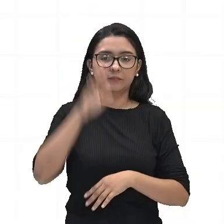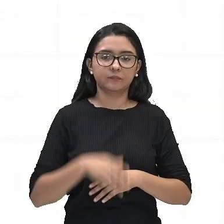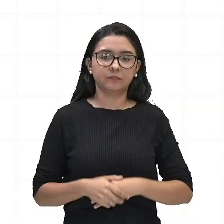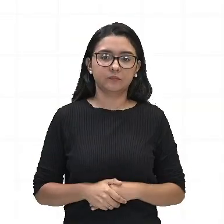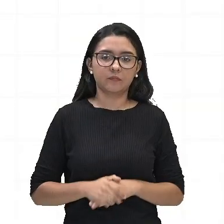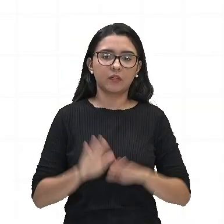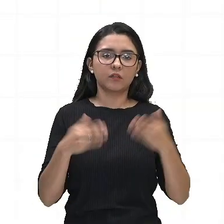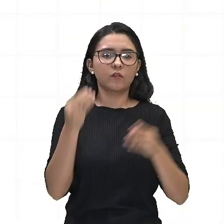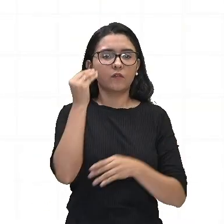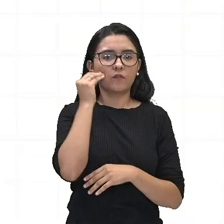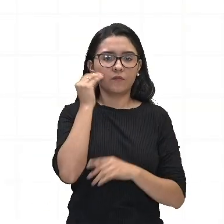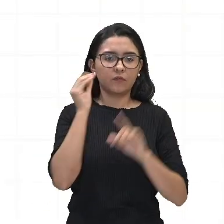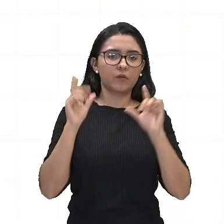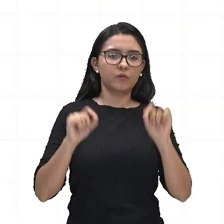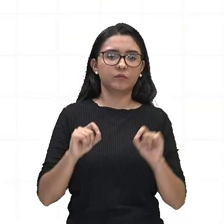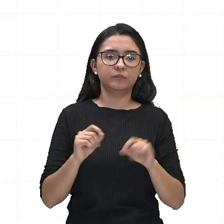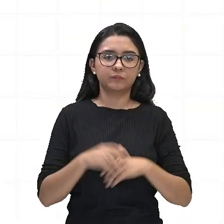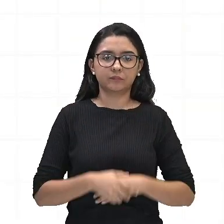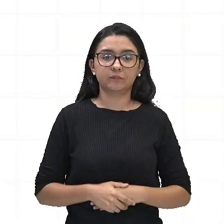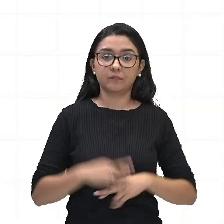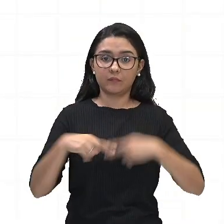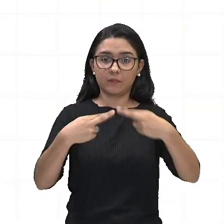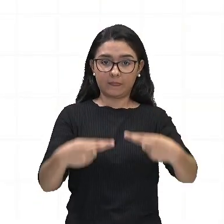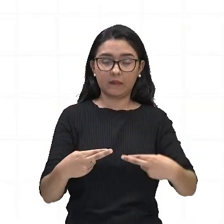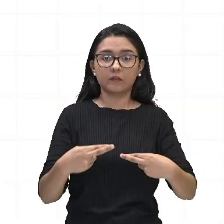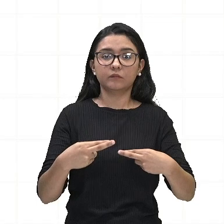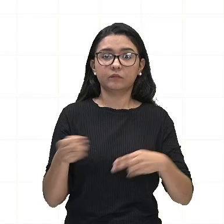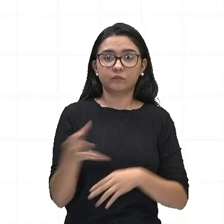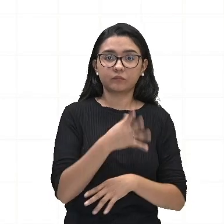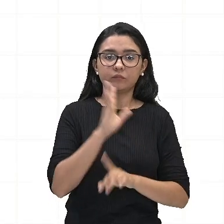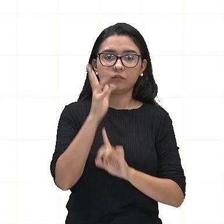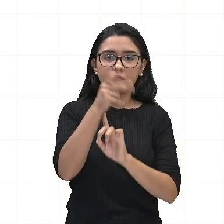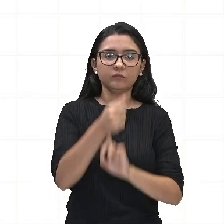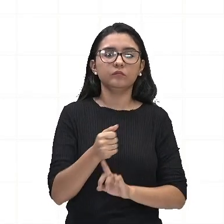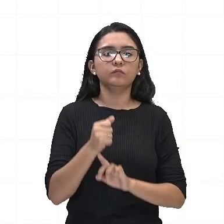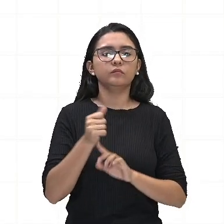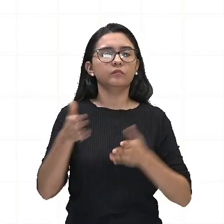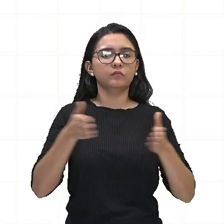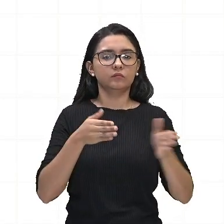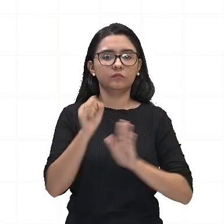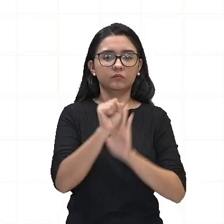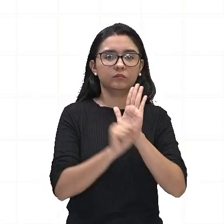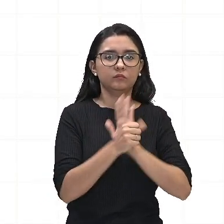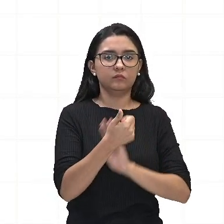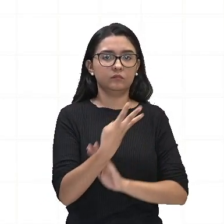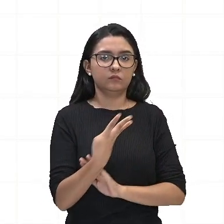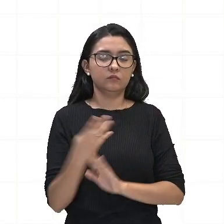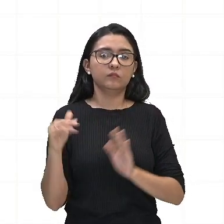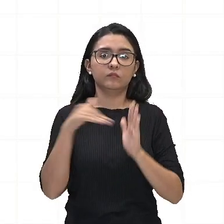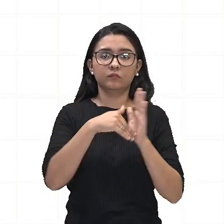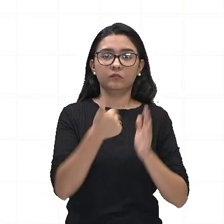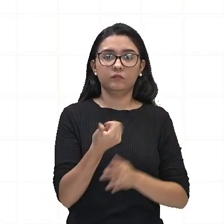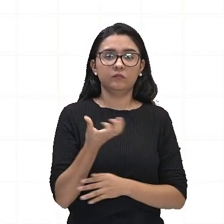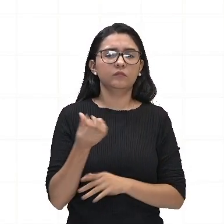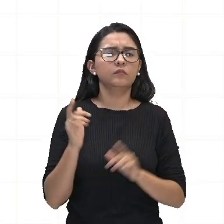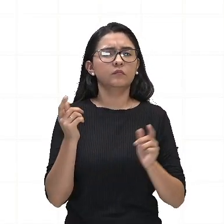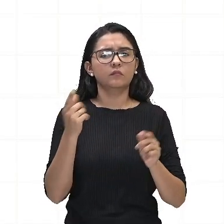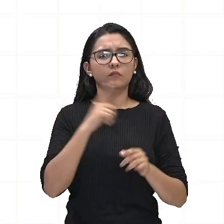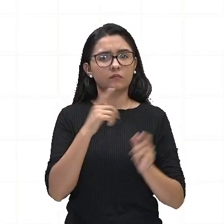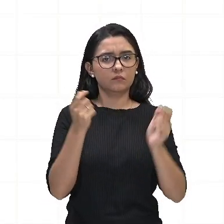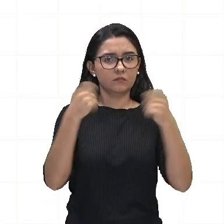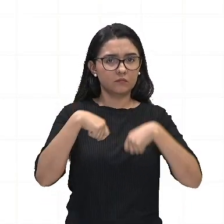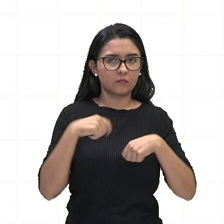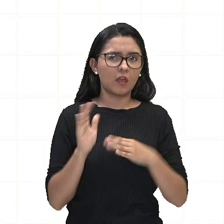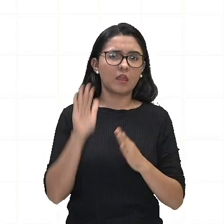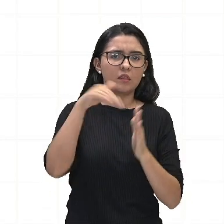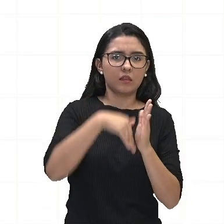renascimento artístico. Período século XIV a XVI, mas sabemos que tem aí a probabilidade de chegar até